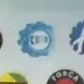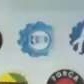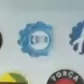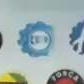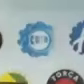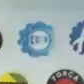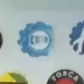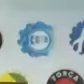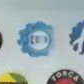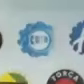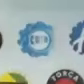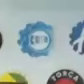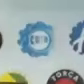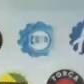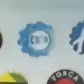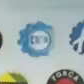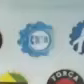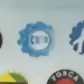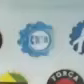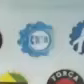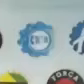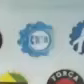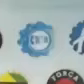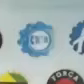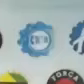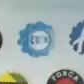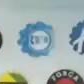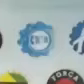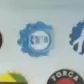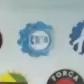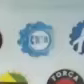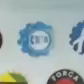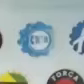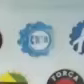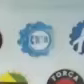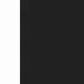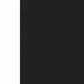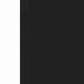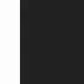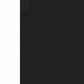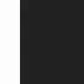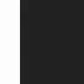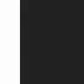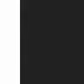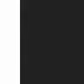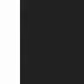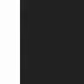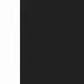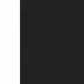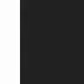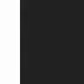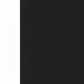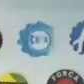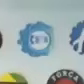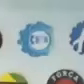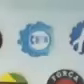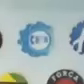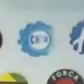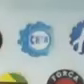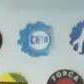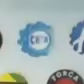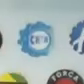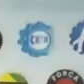e os trabalhadores que estavam aí, centenas, milhares, repetindo. o que o Brasil tem visto é um